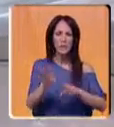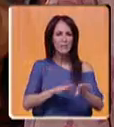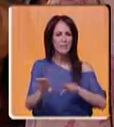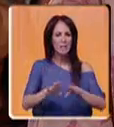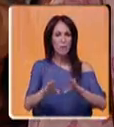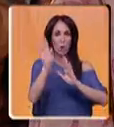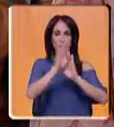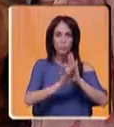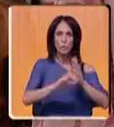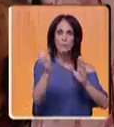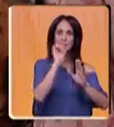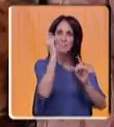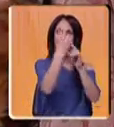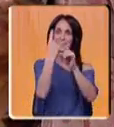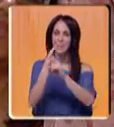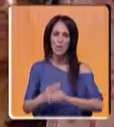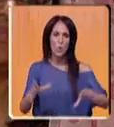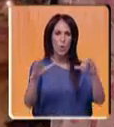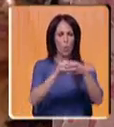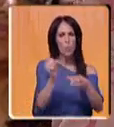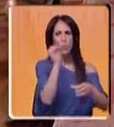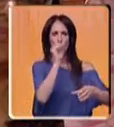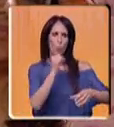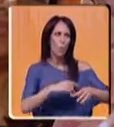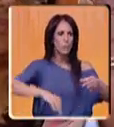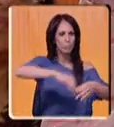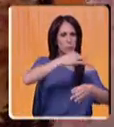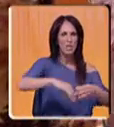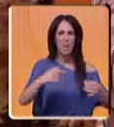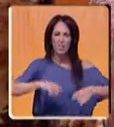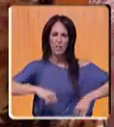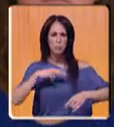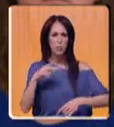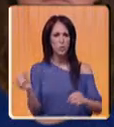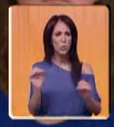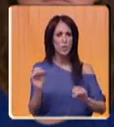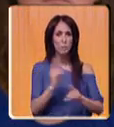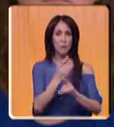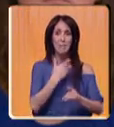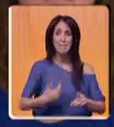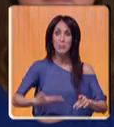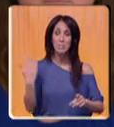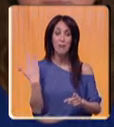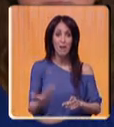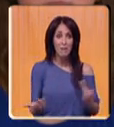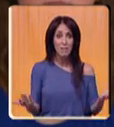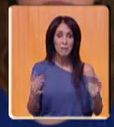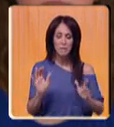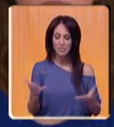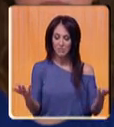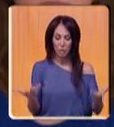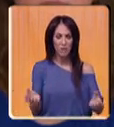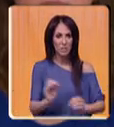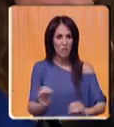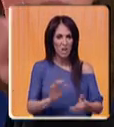grandes programas de variedades com orquestra, com coros, com tudo, falta isso, não é? Deixámos ter isso. Porque isso existiu. Isso existiu. E com sucesso. E com